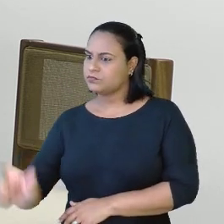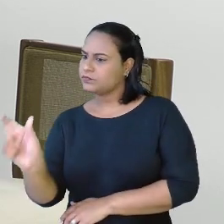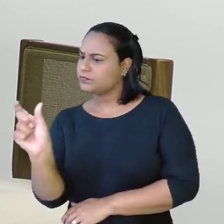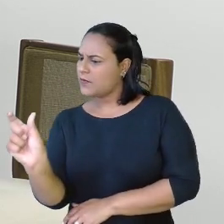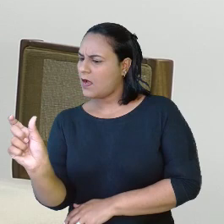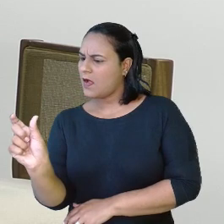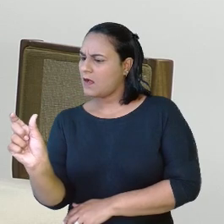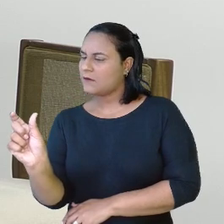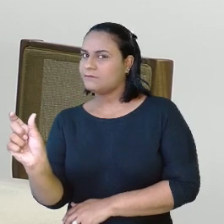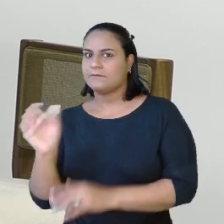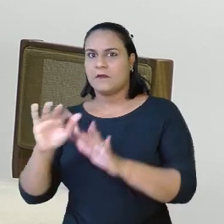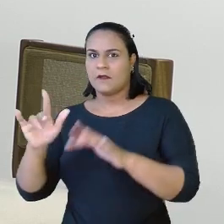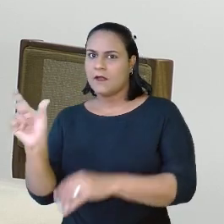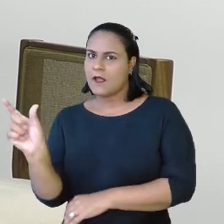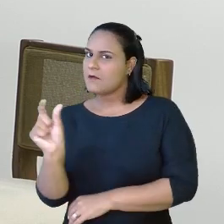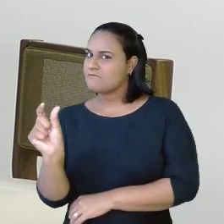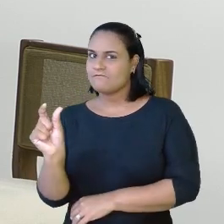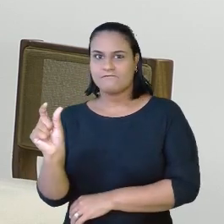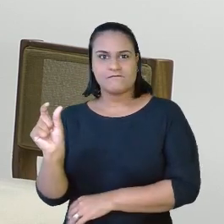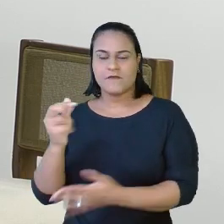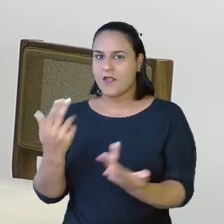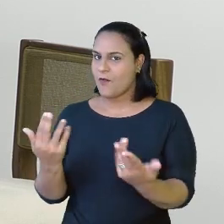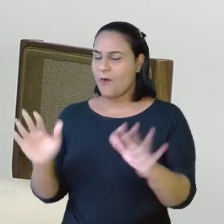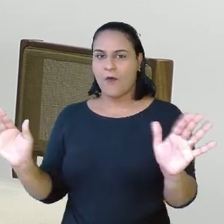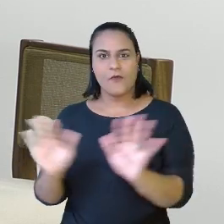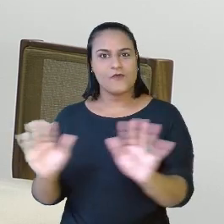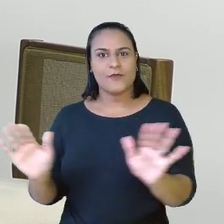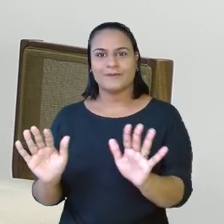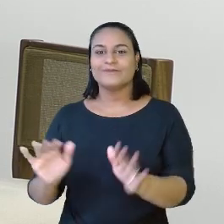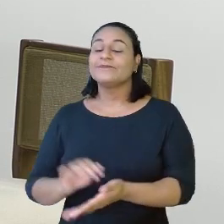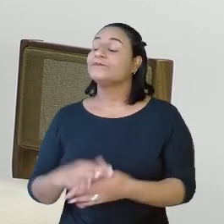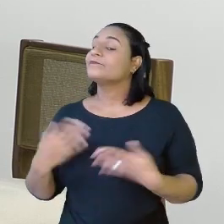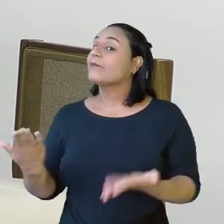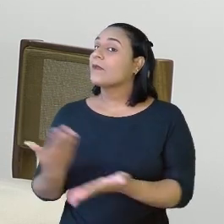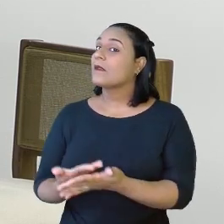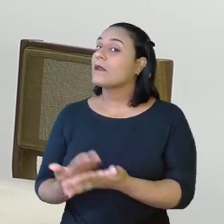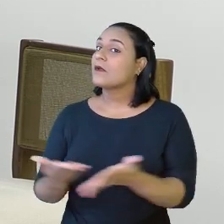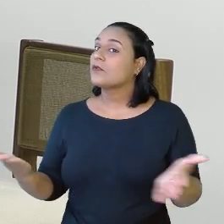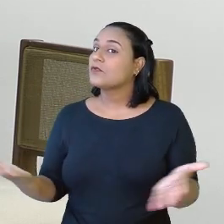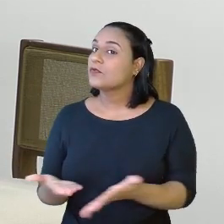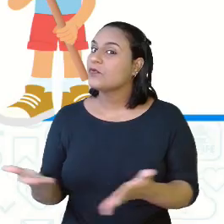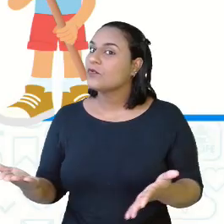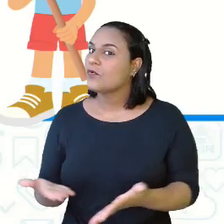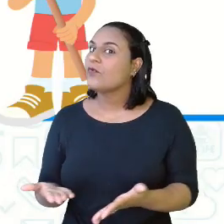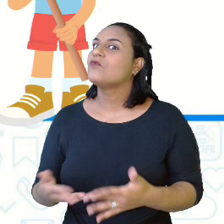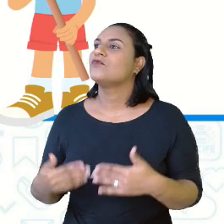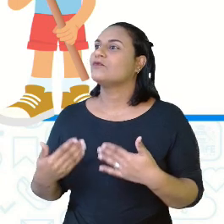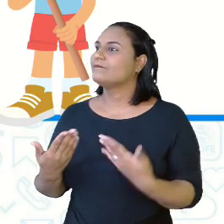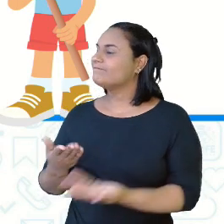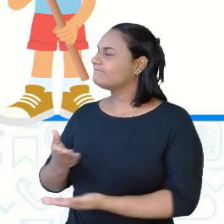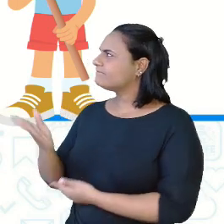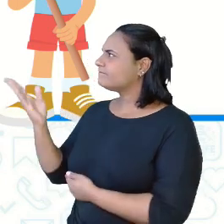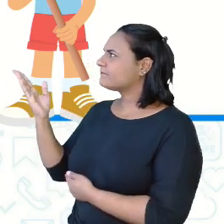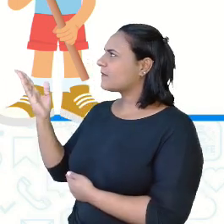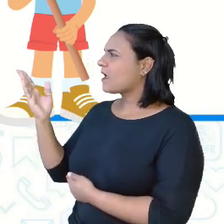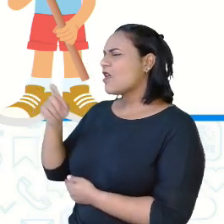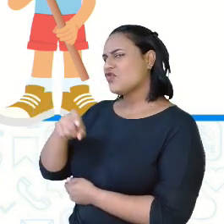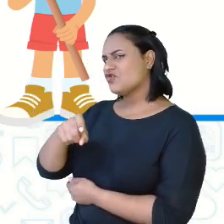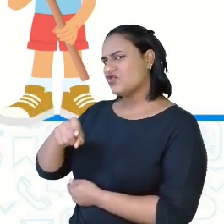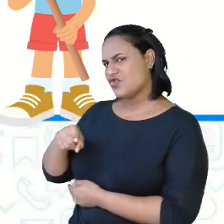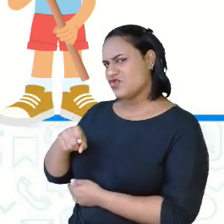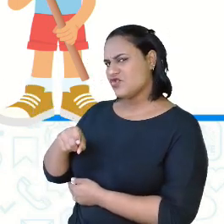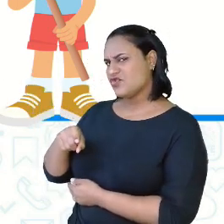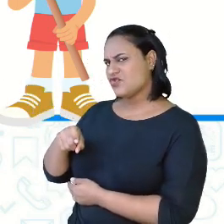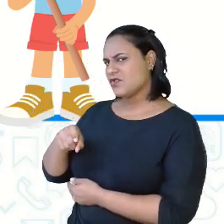grafia, a mesma letra. Então, a nossa aula de hoje vai falar justamente sobre isso, sobre